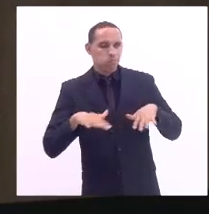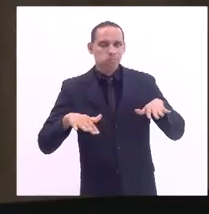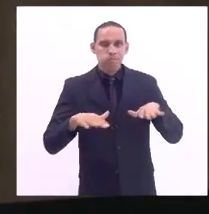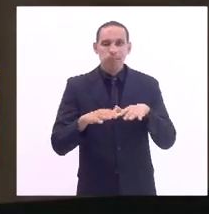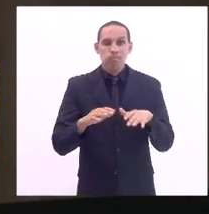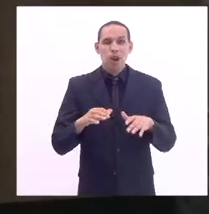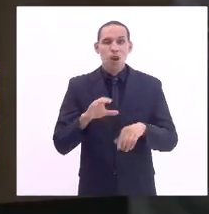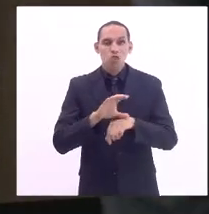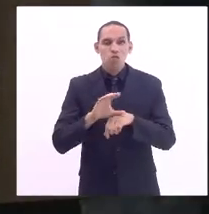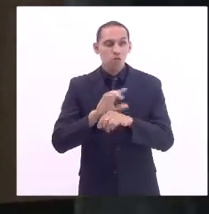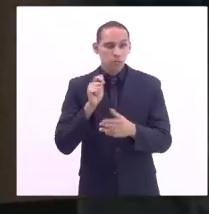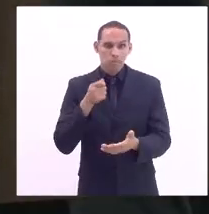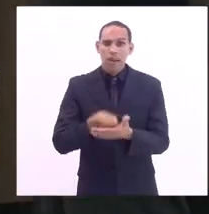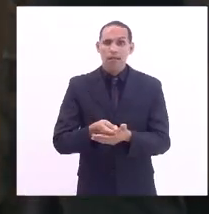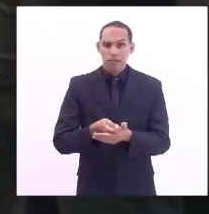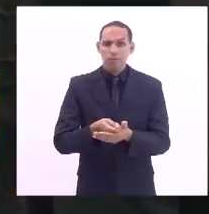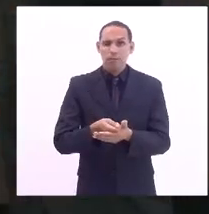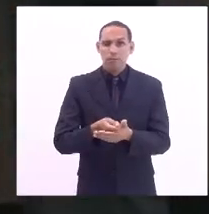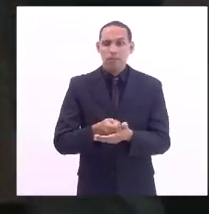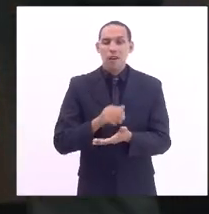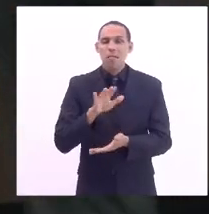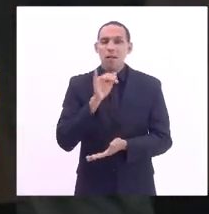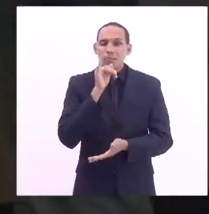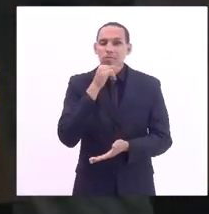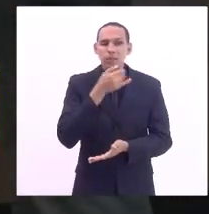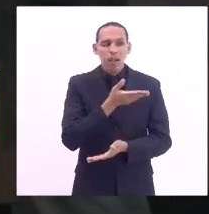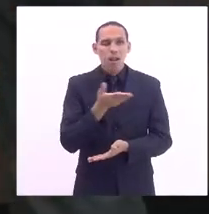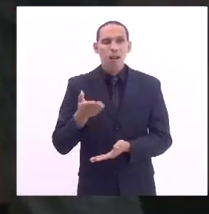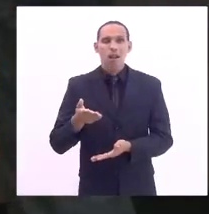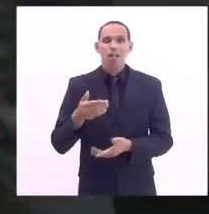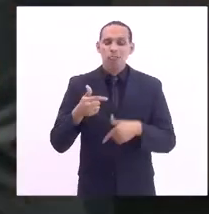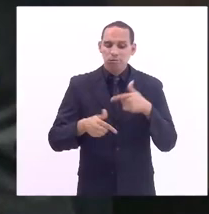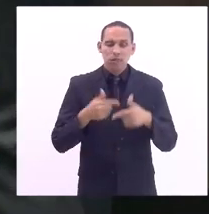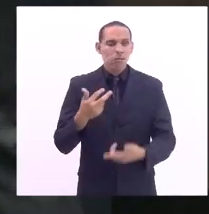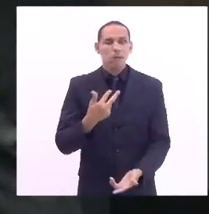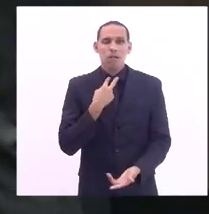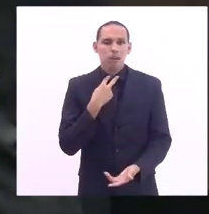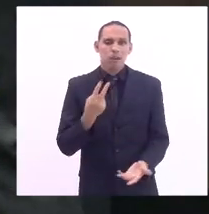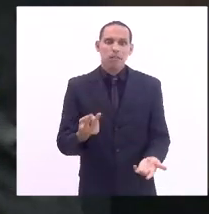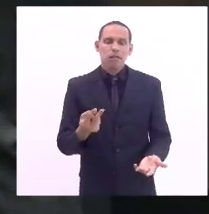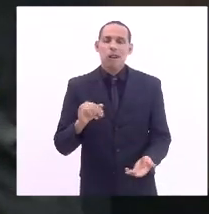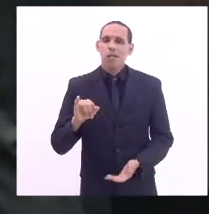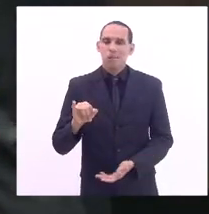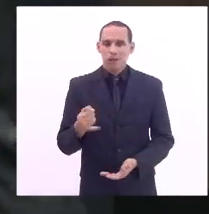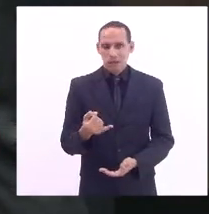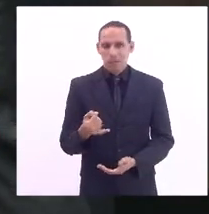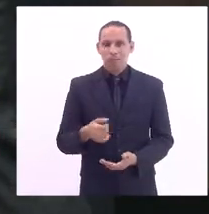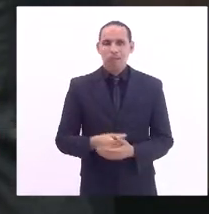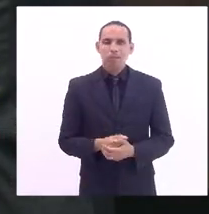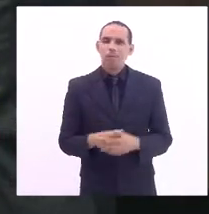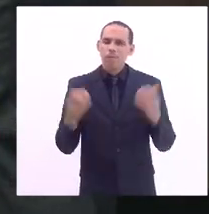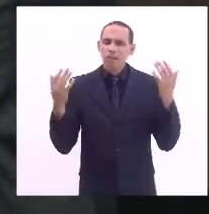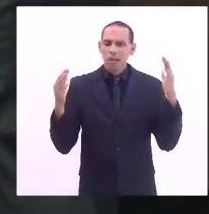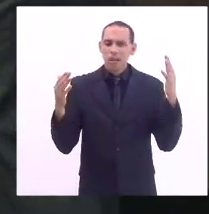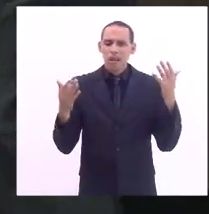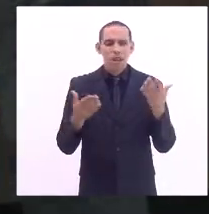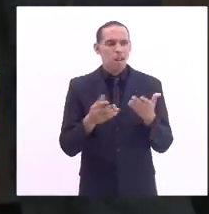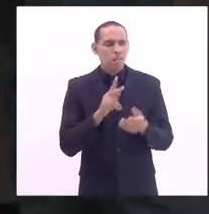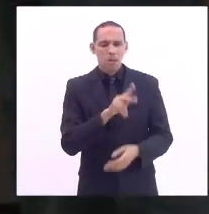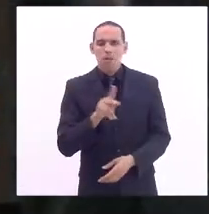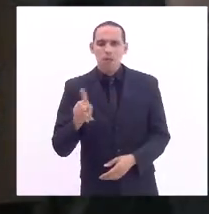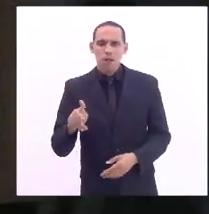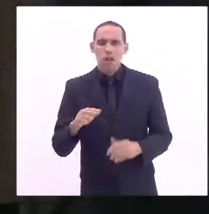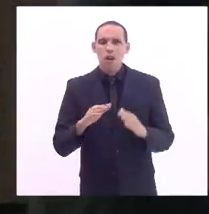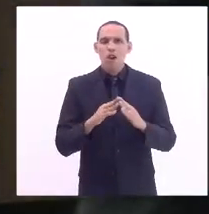fazer esse curso e, infelizmente, não podem exercer. E aproveitar aqui, senhor presidente, parabenizar os professores do